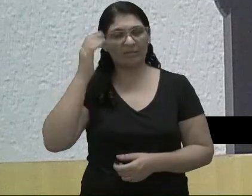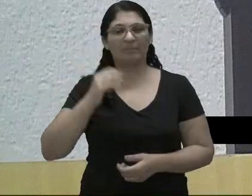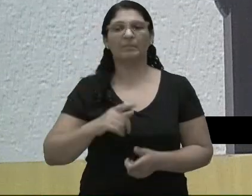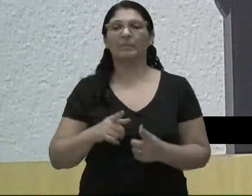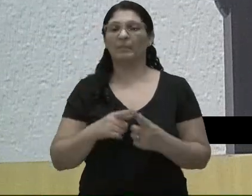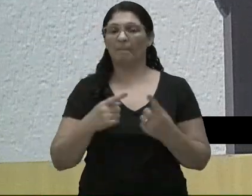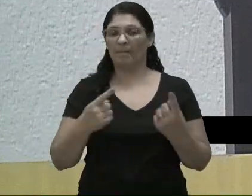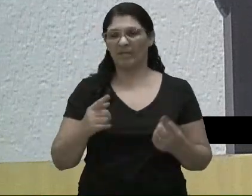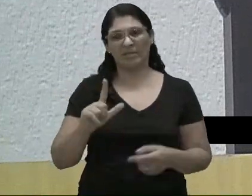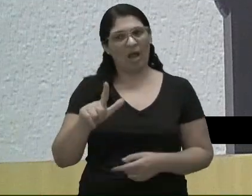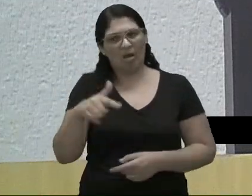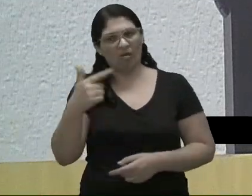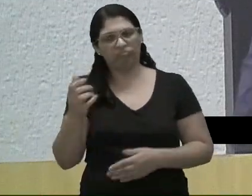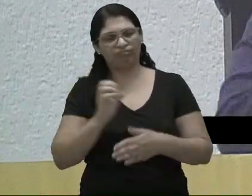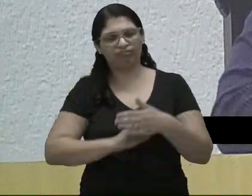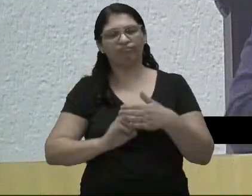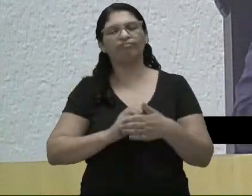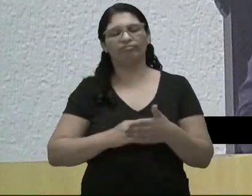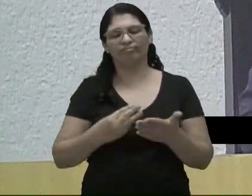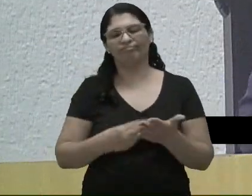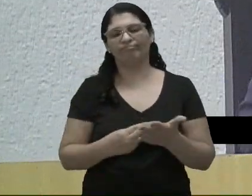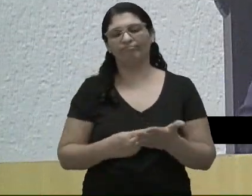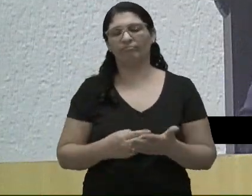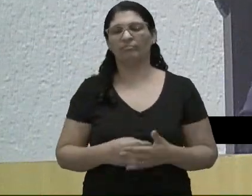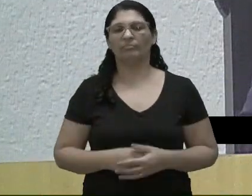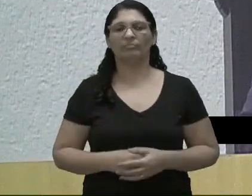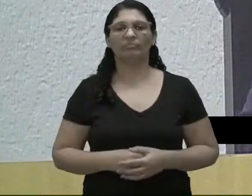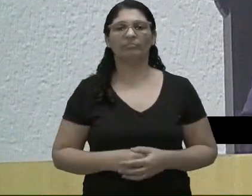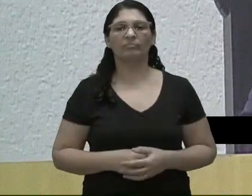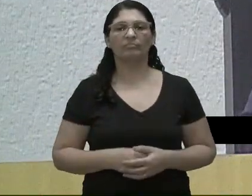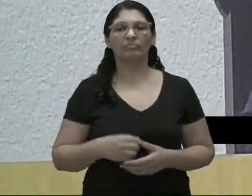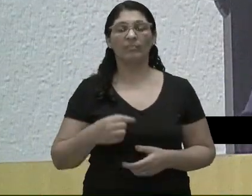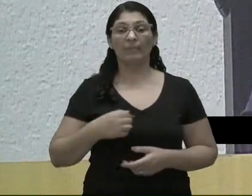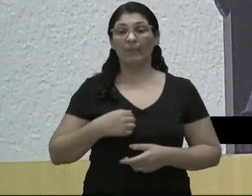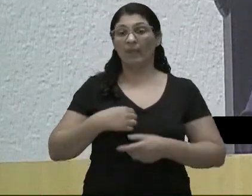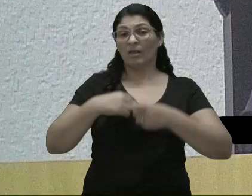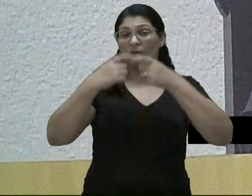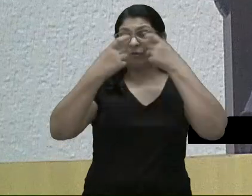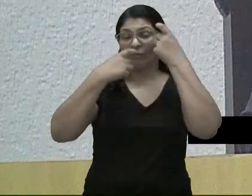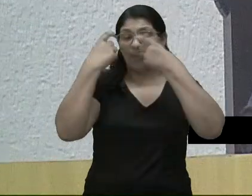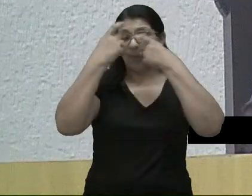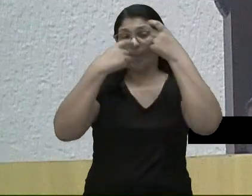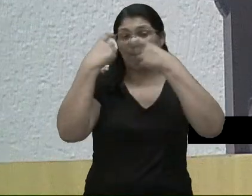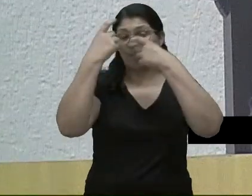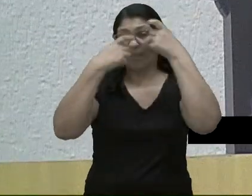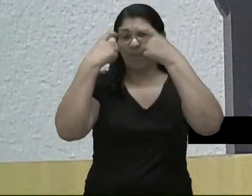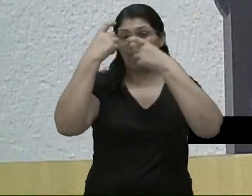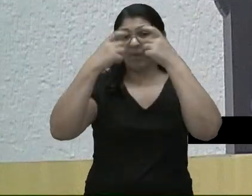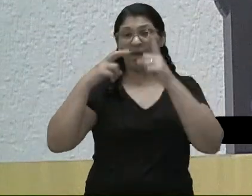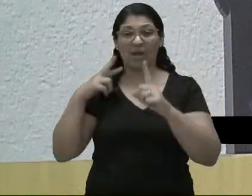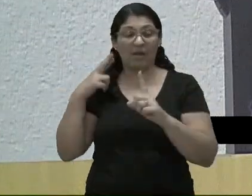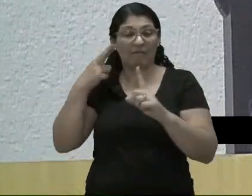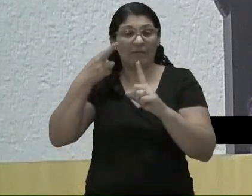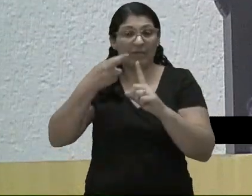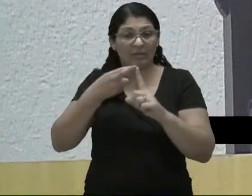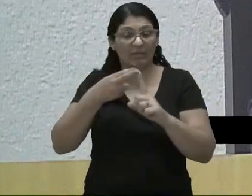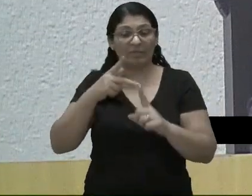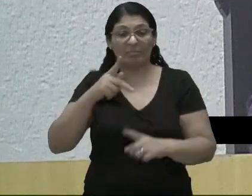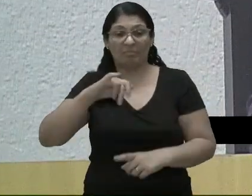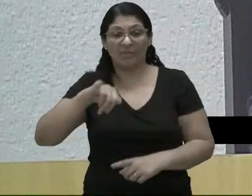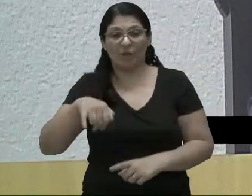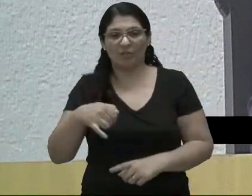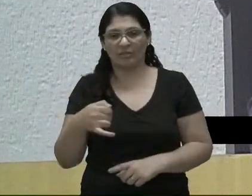não tem conexão nenhuma, graças a Deus. Mas eu fico muito preocupado com referência às PJs,